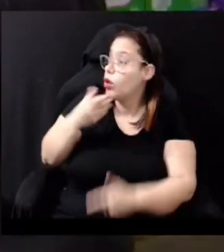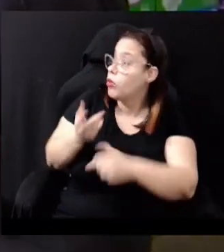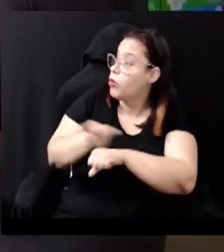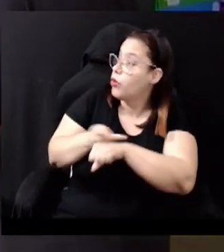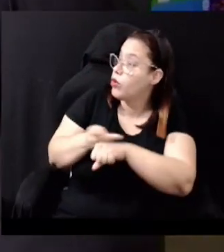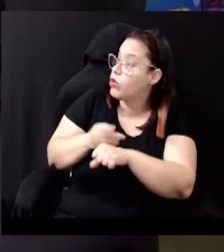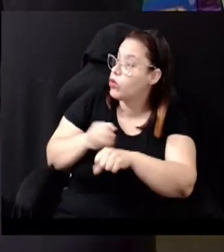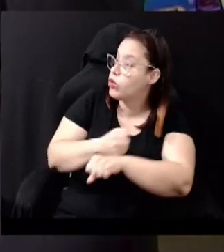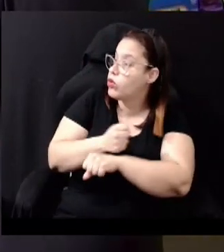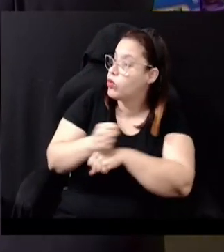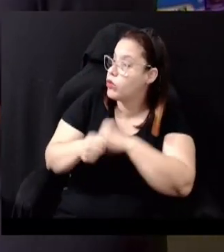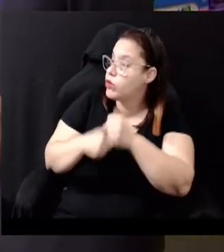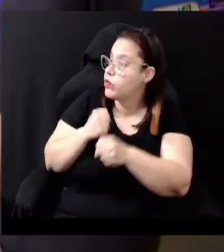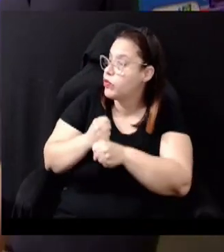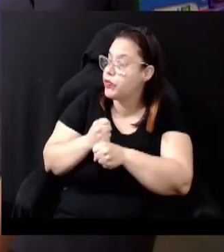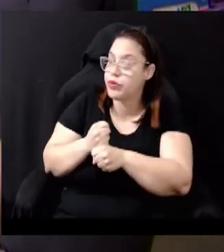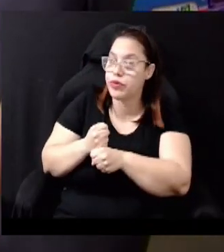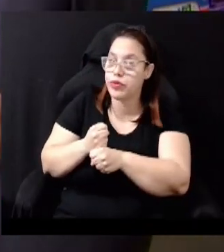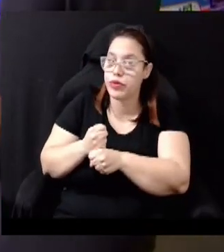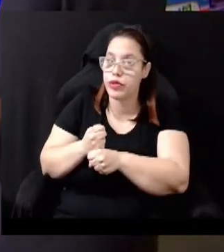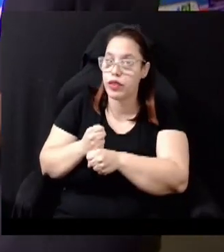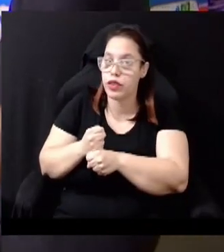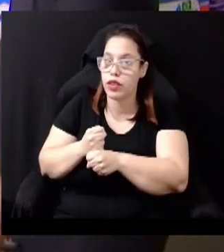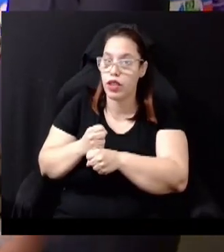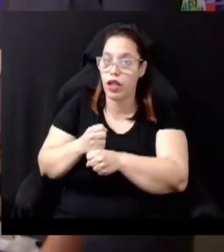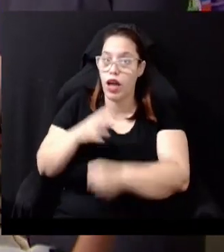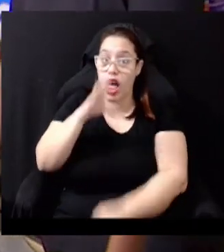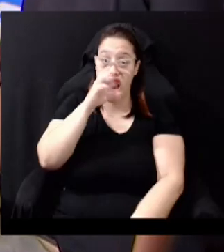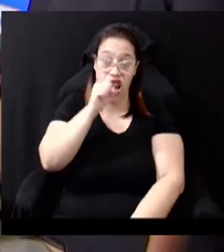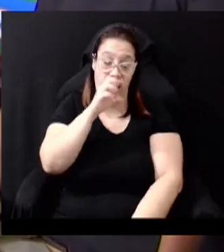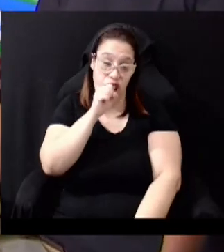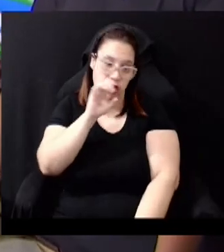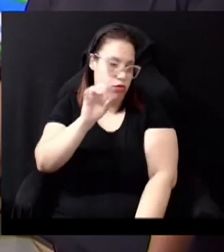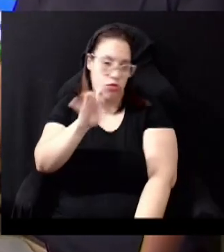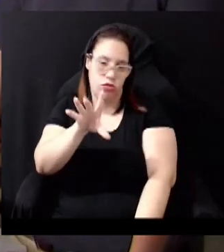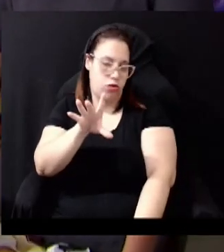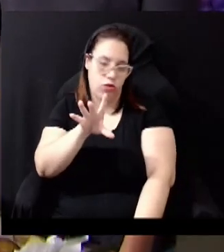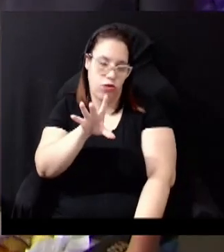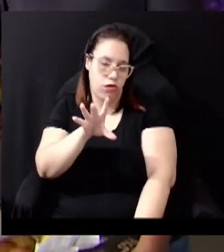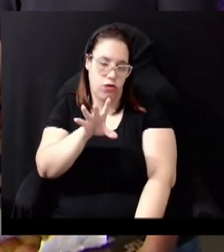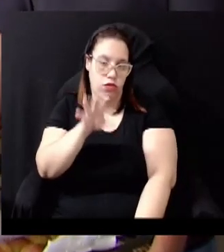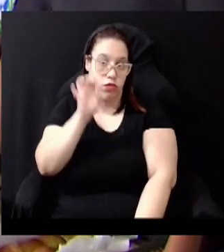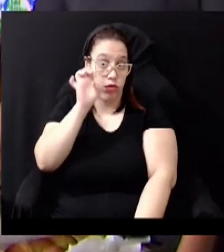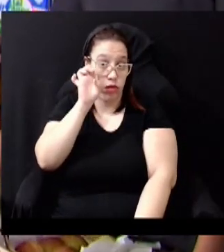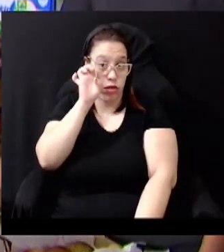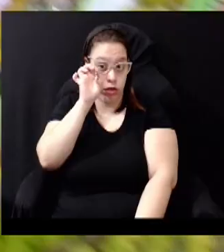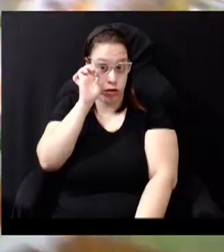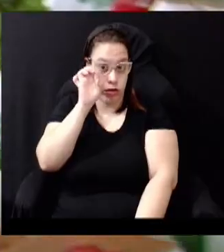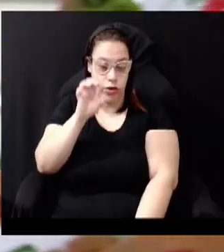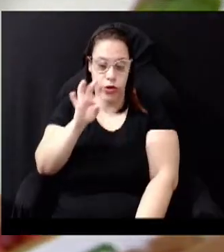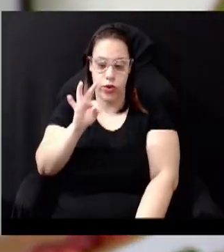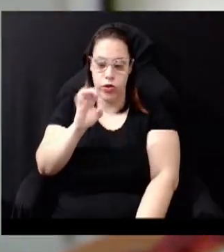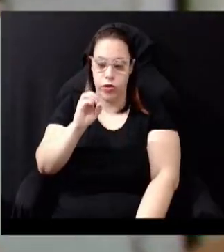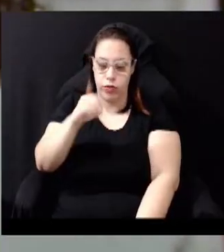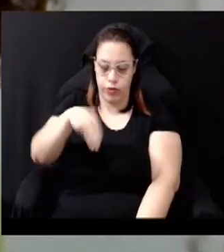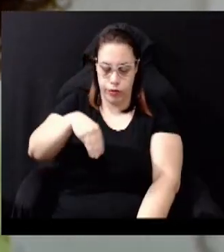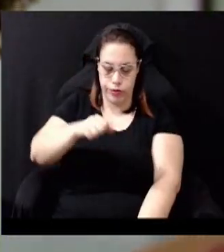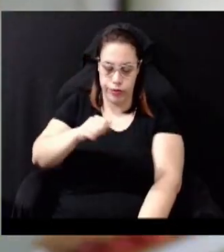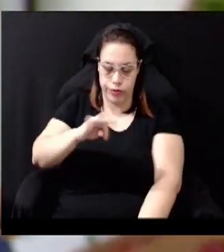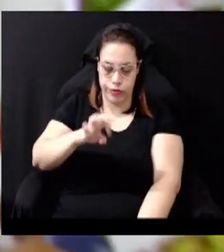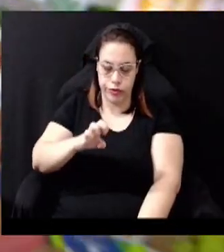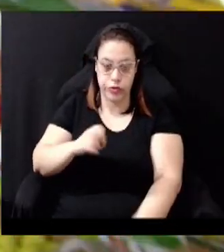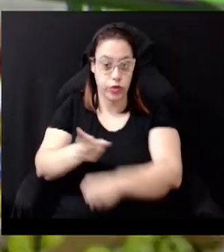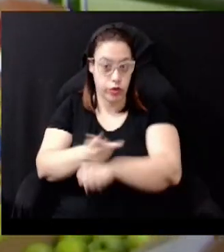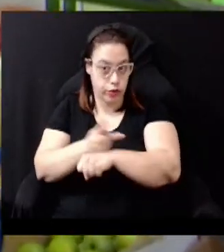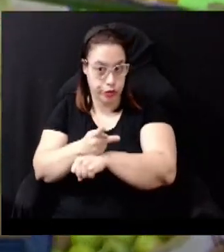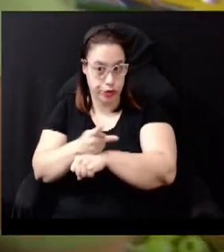Hoje aqui o meu aqui é mais laranja, só laranja mesmo, tomate, essas coisas. Procurando fruta aí nessa época